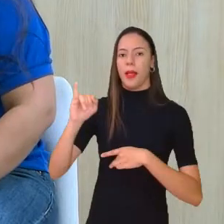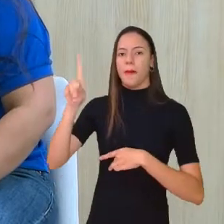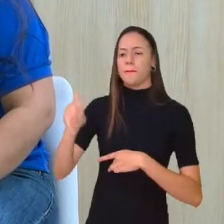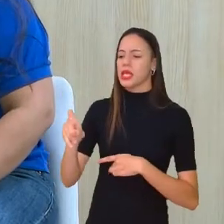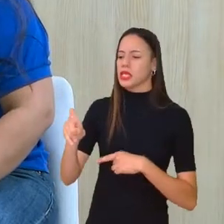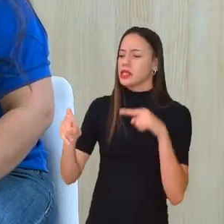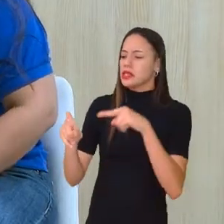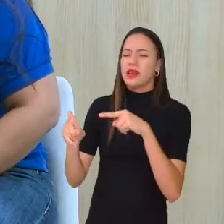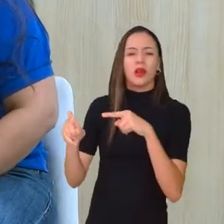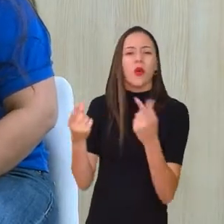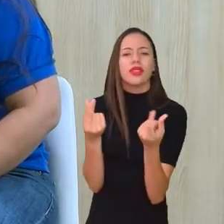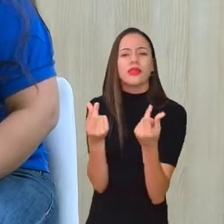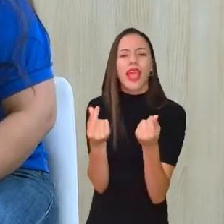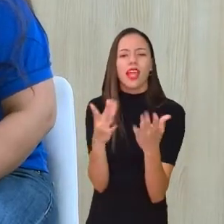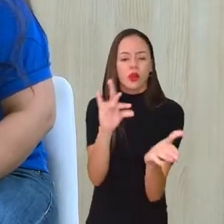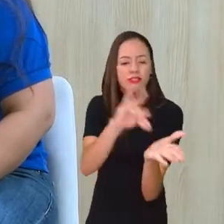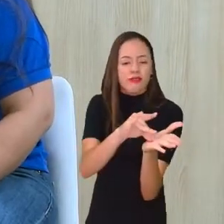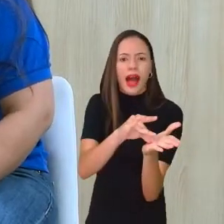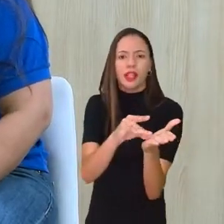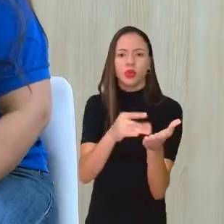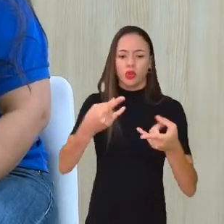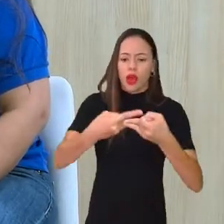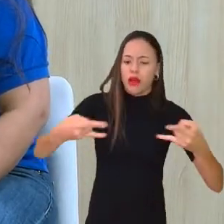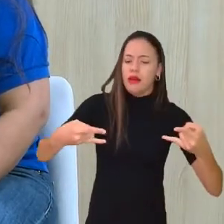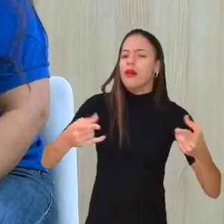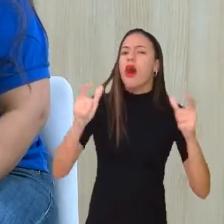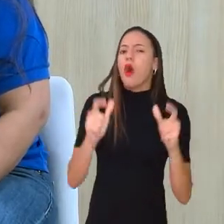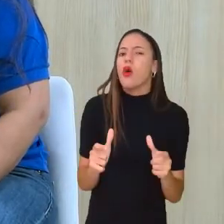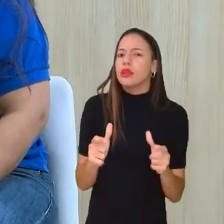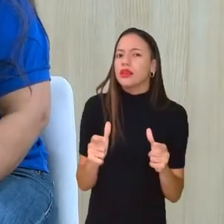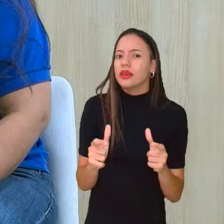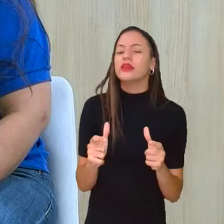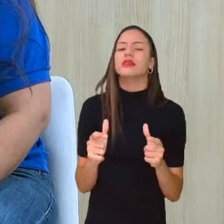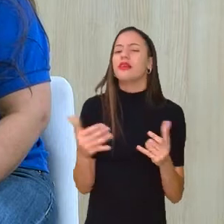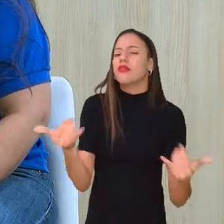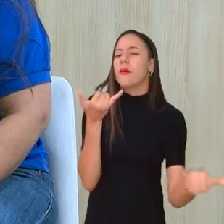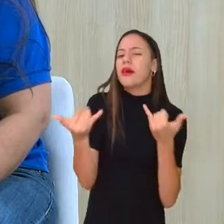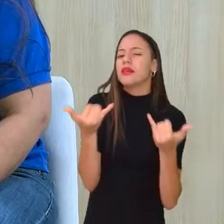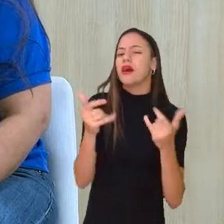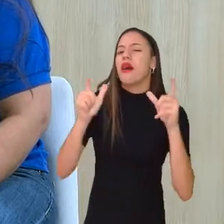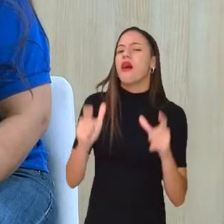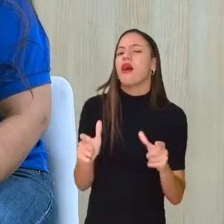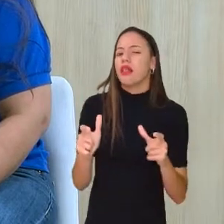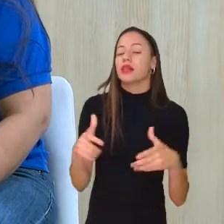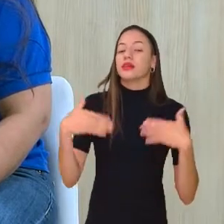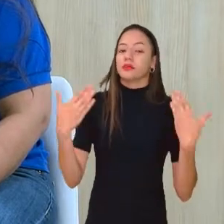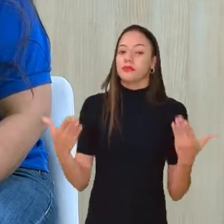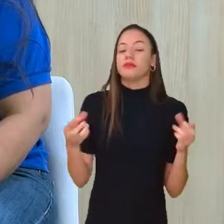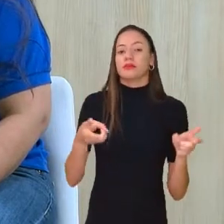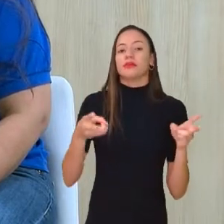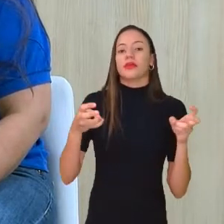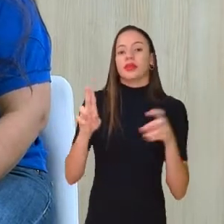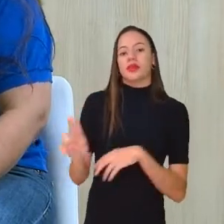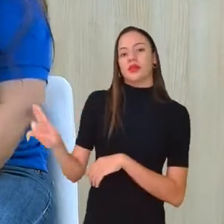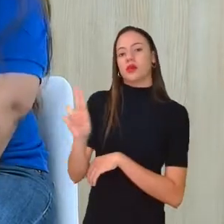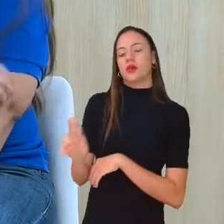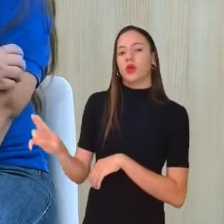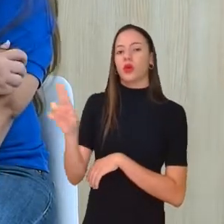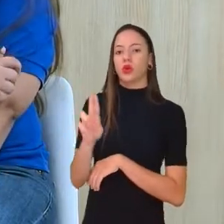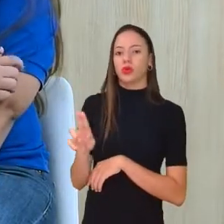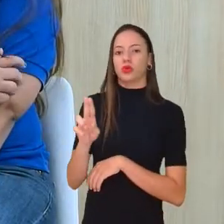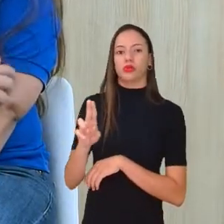esse dinheiro fisicamente? Onde é que ele está? Onde é que estão essas informações? Certo? Então, a gente percebe que essa utilização